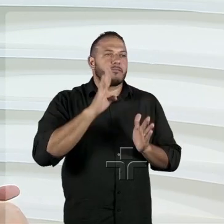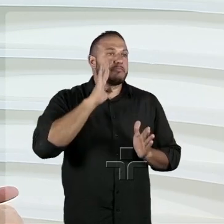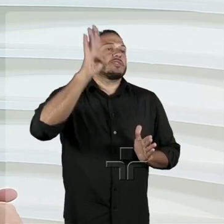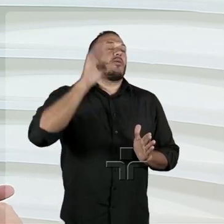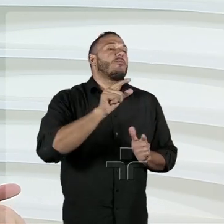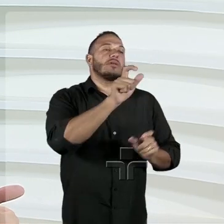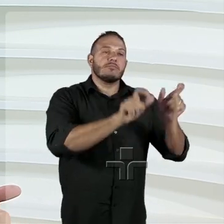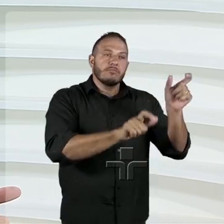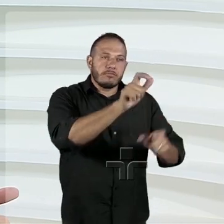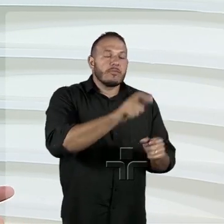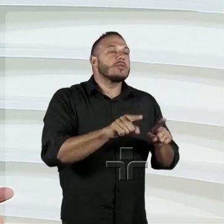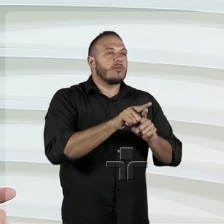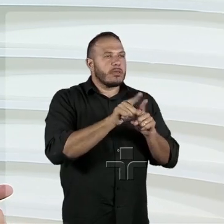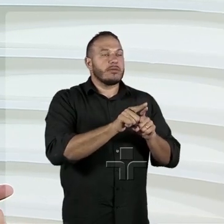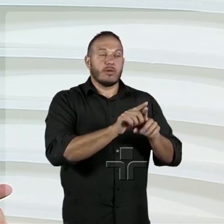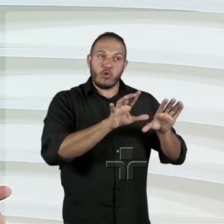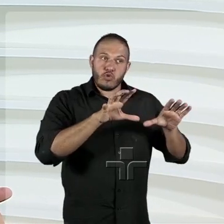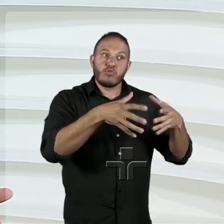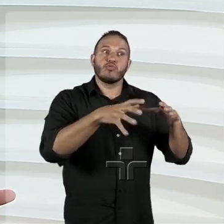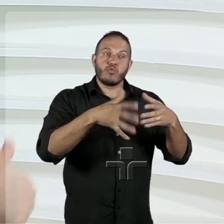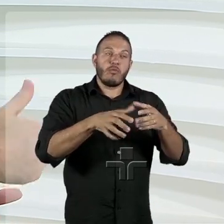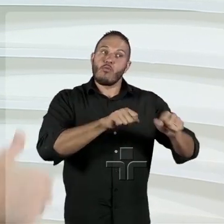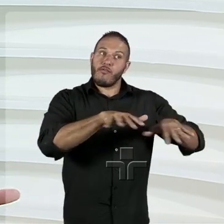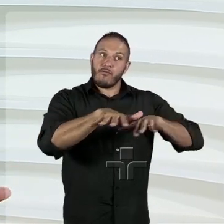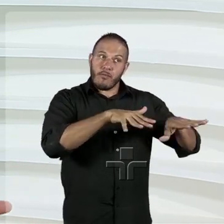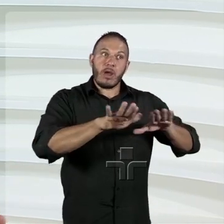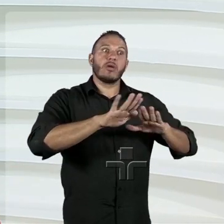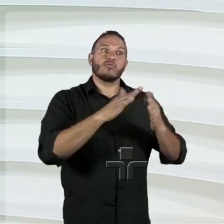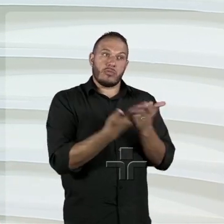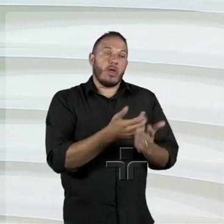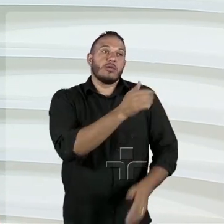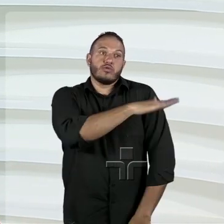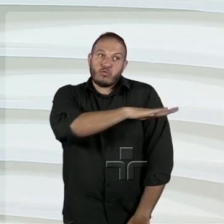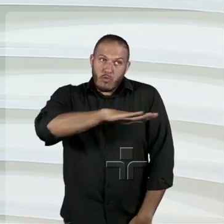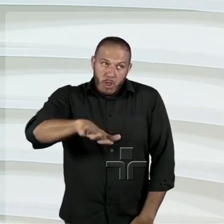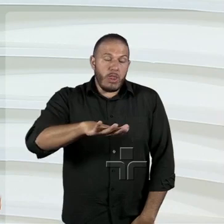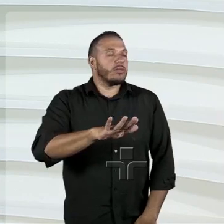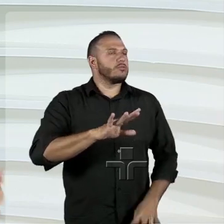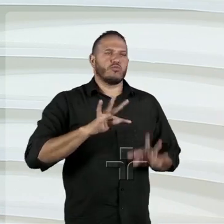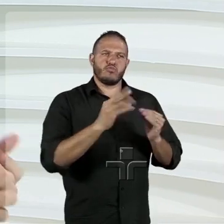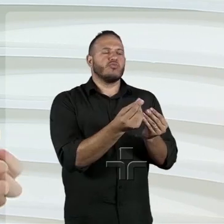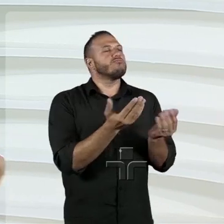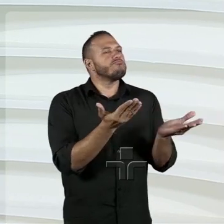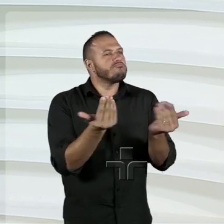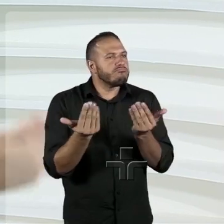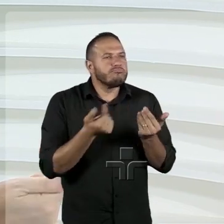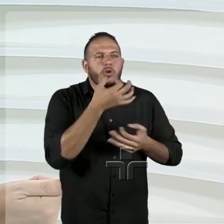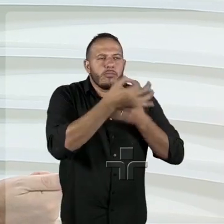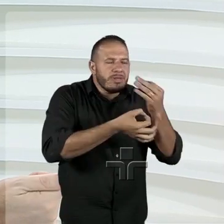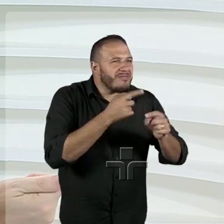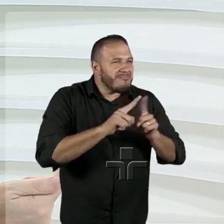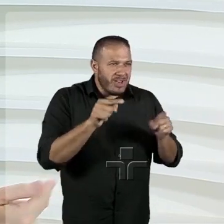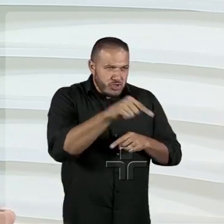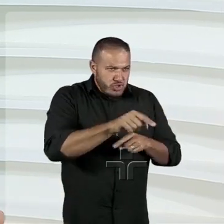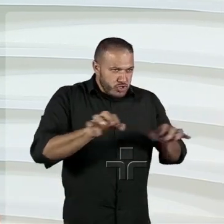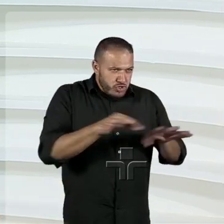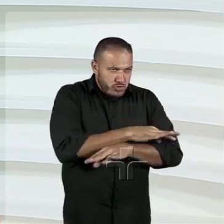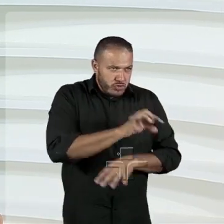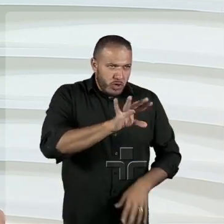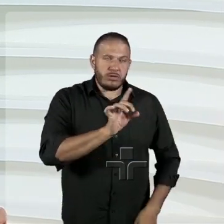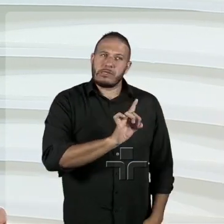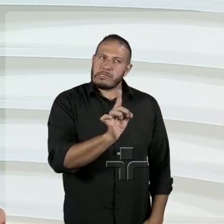a representação dos movimentos estudantis em todos os nossos processos, mas isso ainda não é o suficiente.